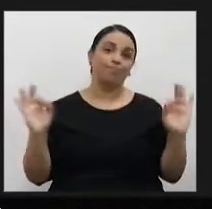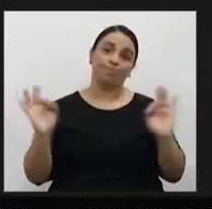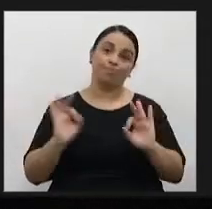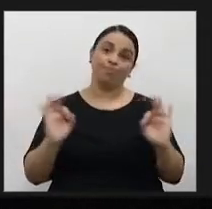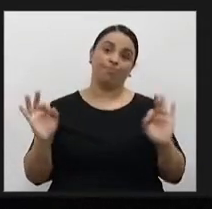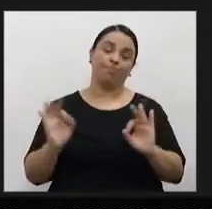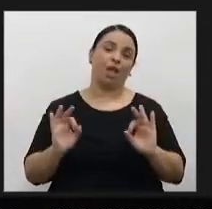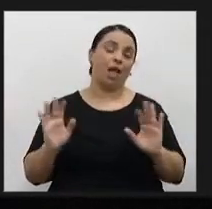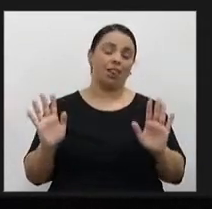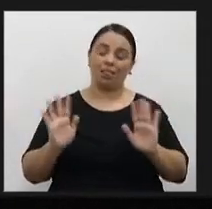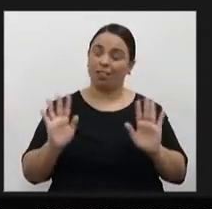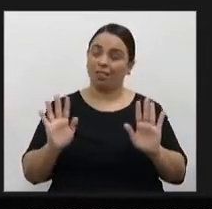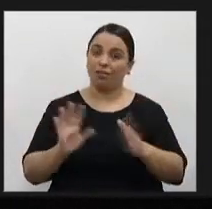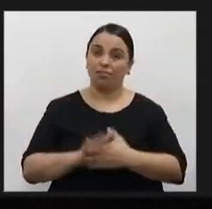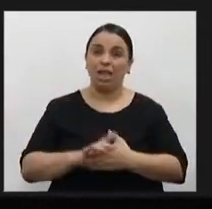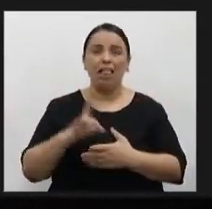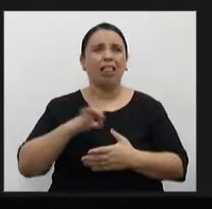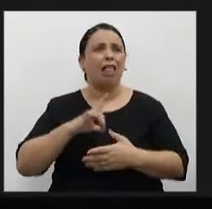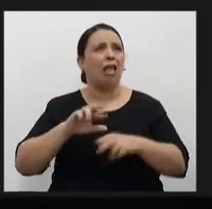várias políticas, várias